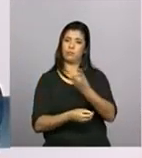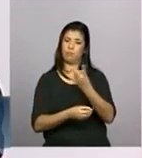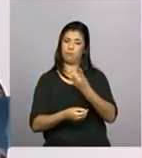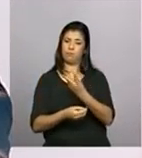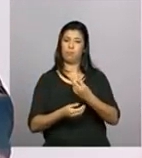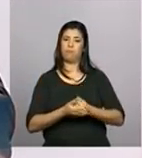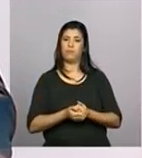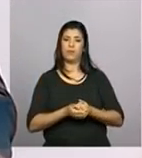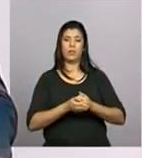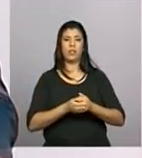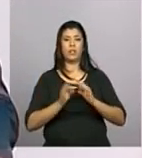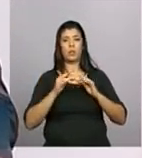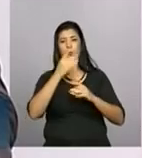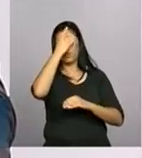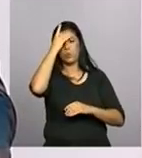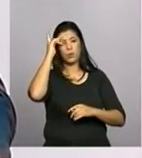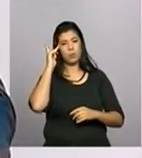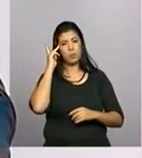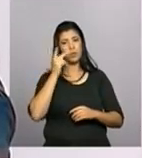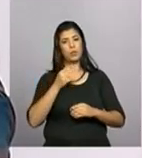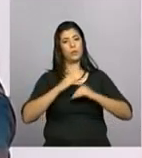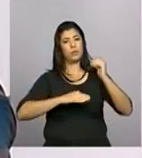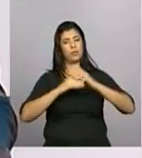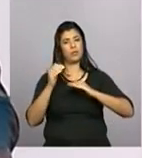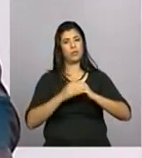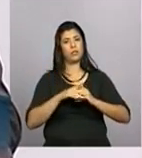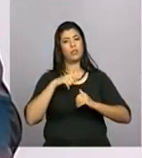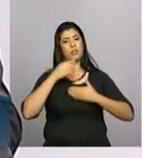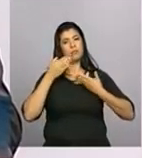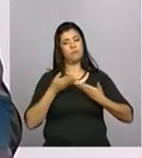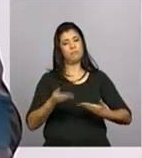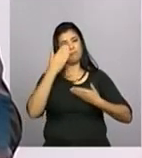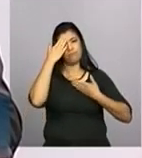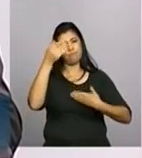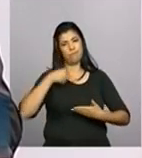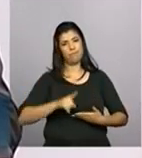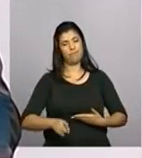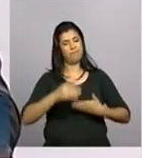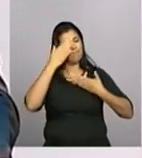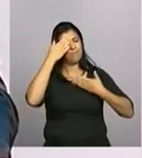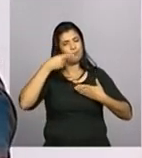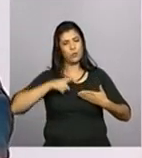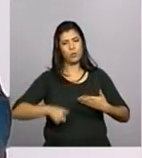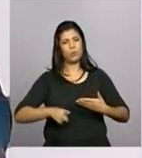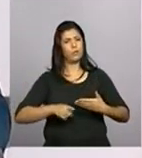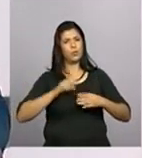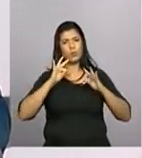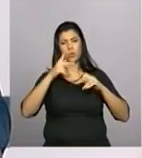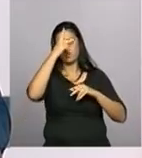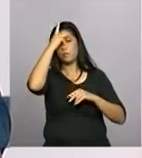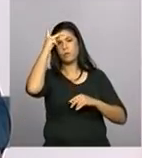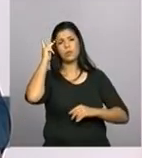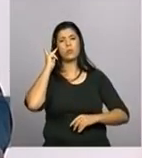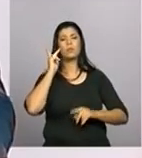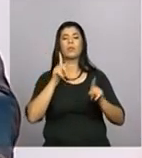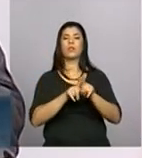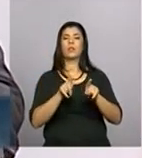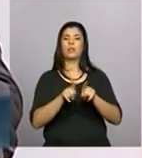dois, a todos que fazem o ministério, o meu eterno agradecimento, todos, sem exceção.